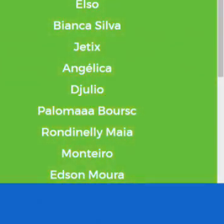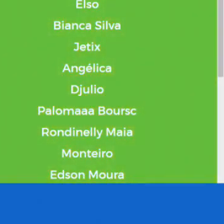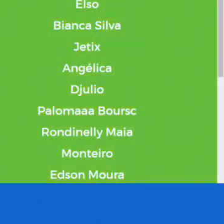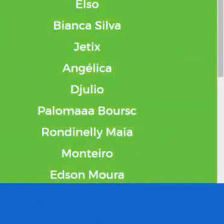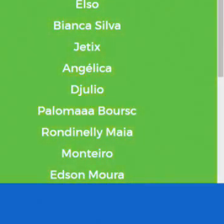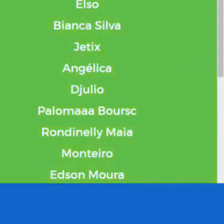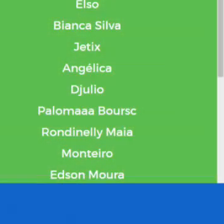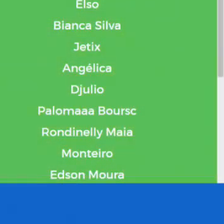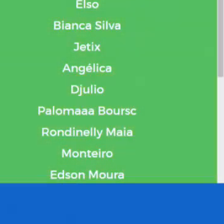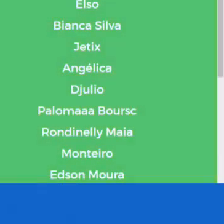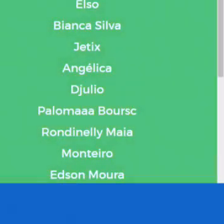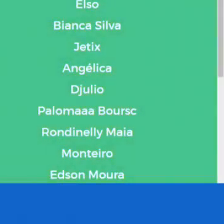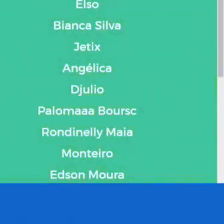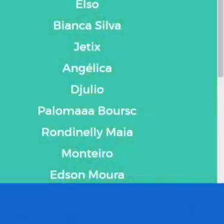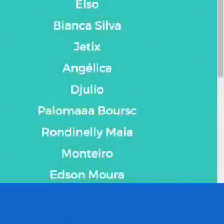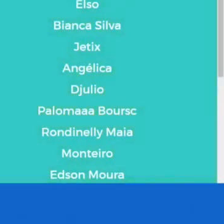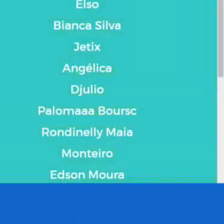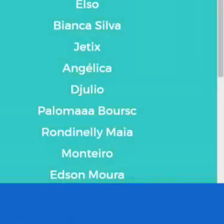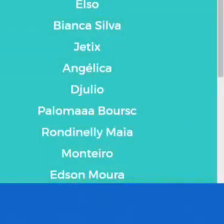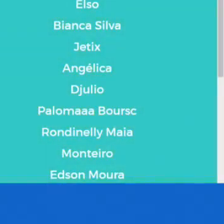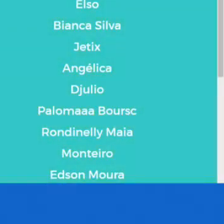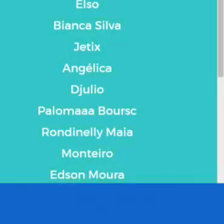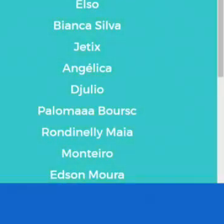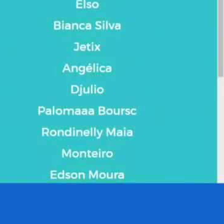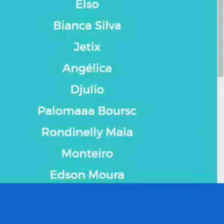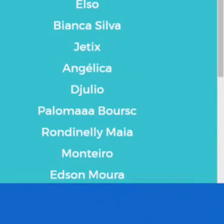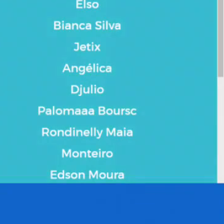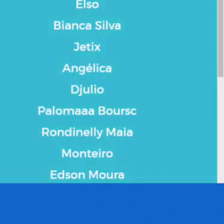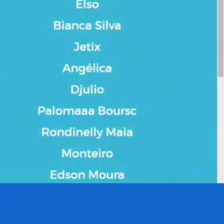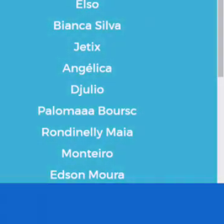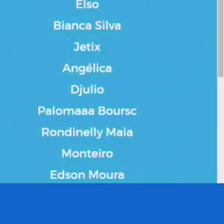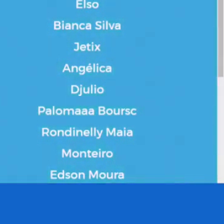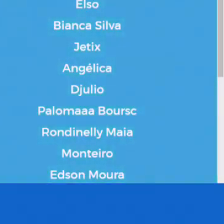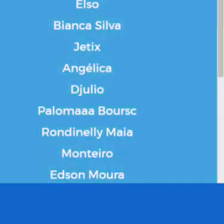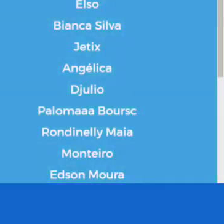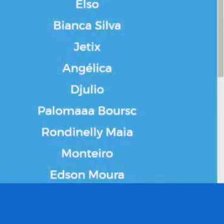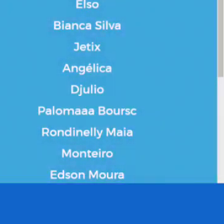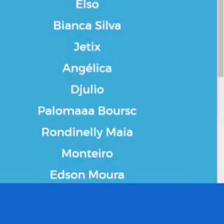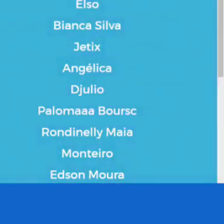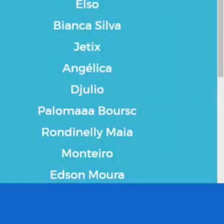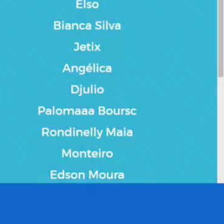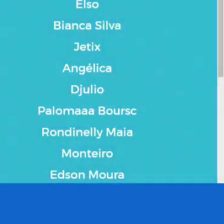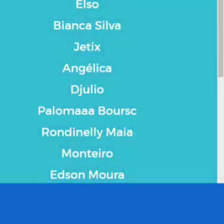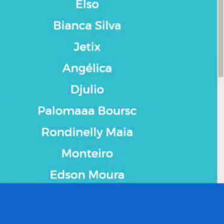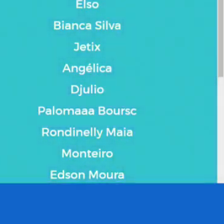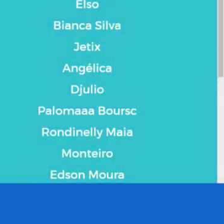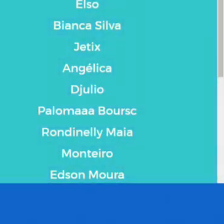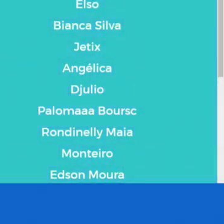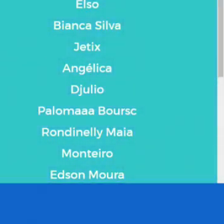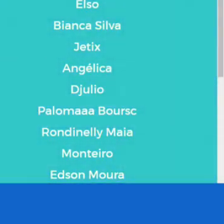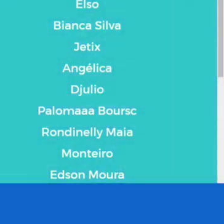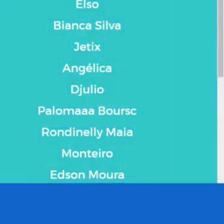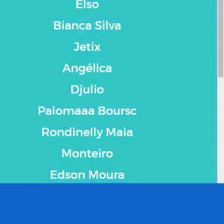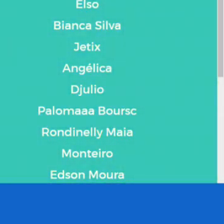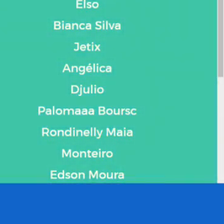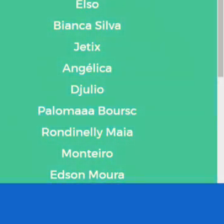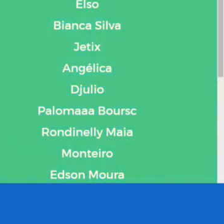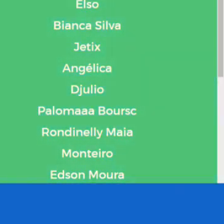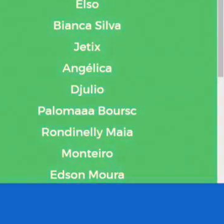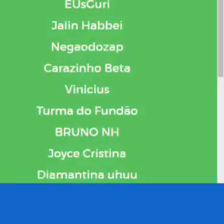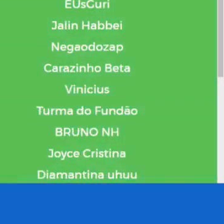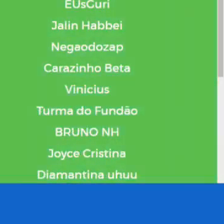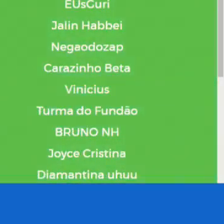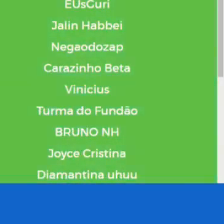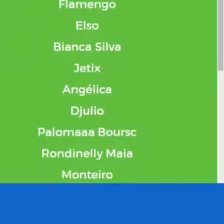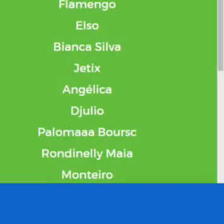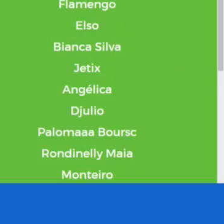aparece para você, então você que ainda não participou, não entrou, entra logo, participa, que é bem importante, tá bom? E